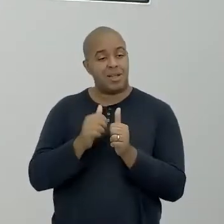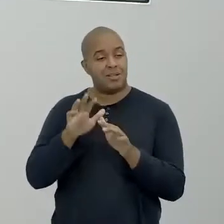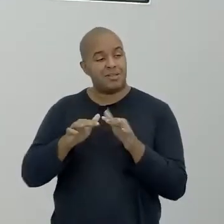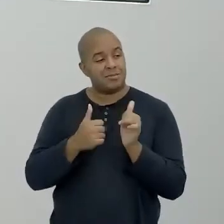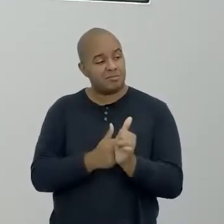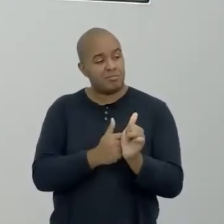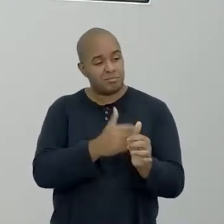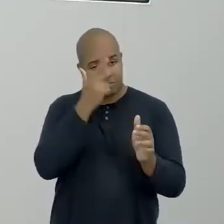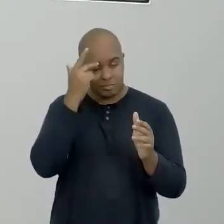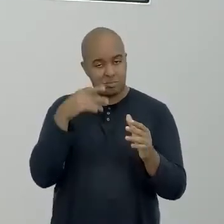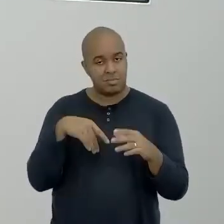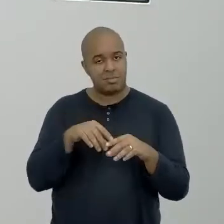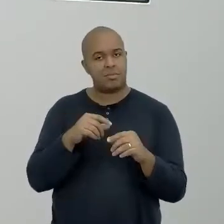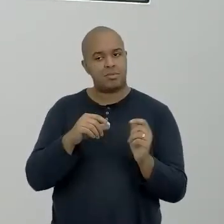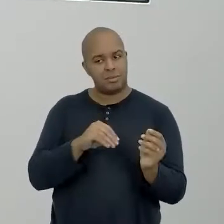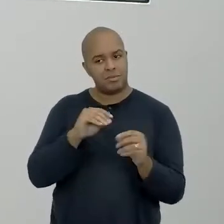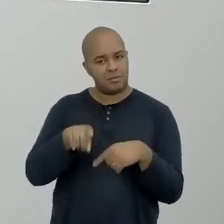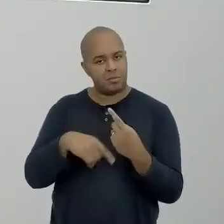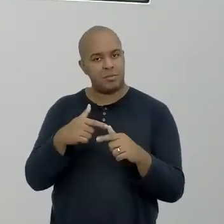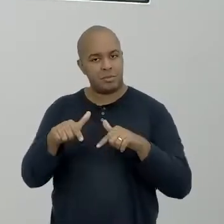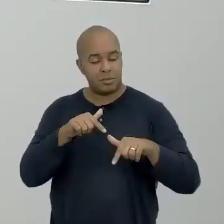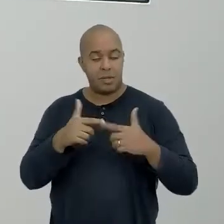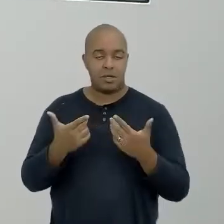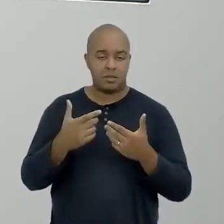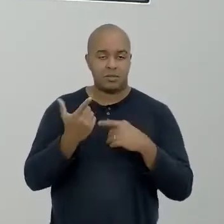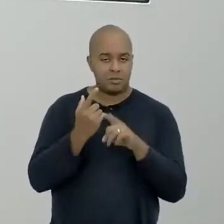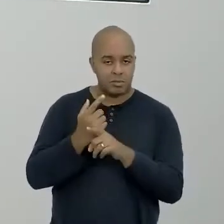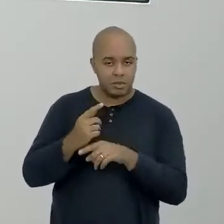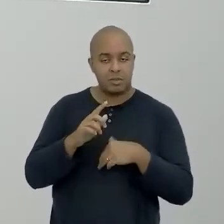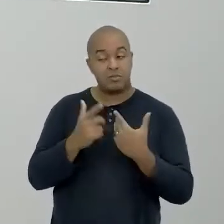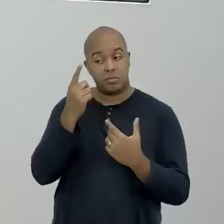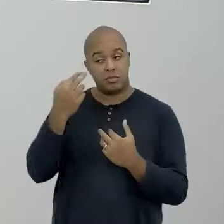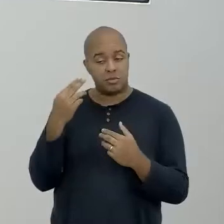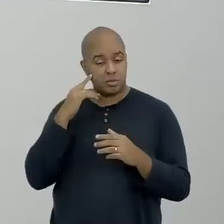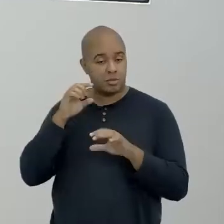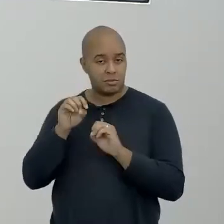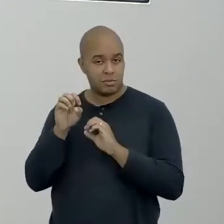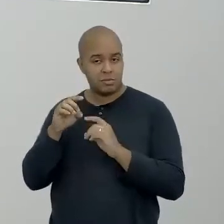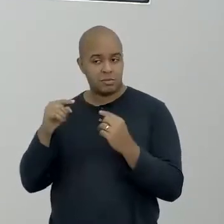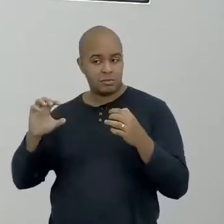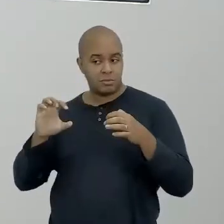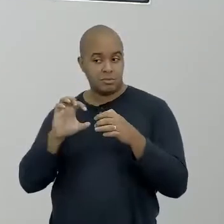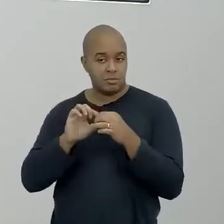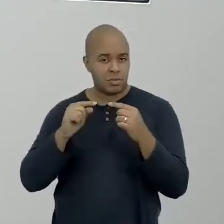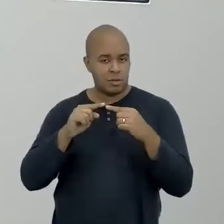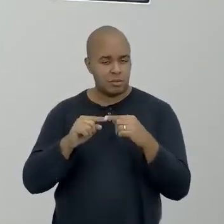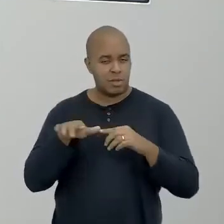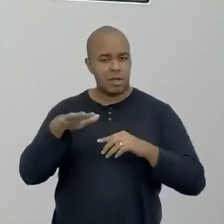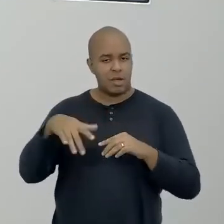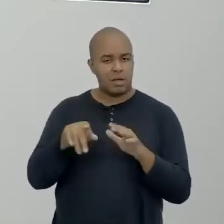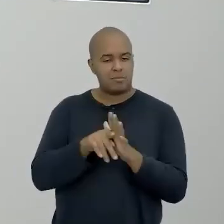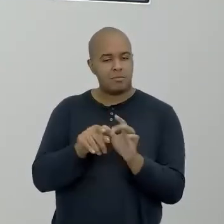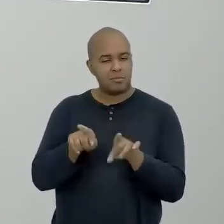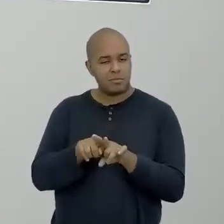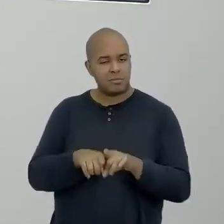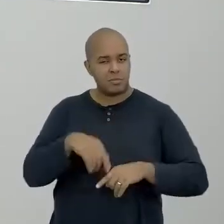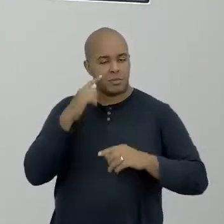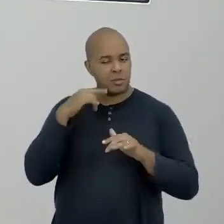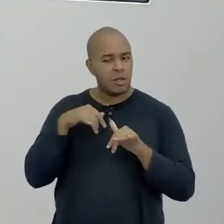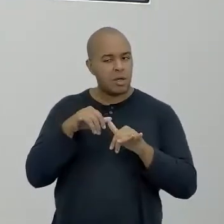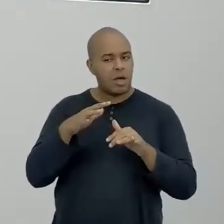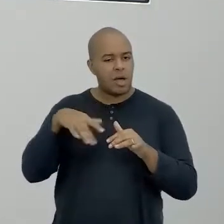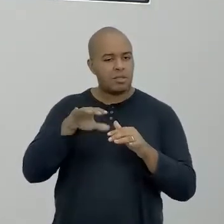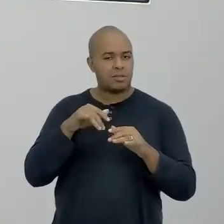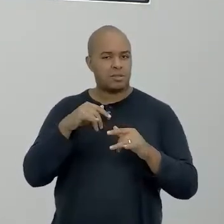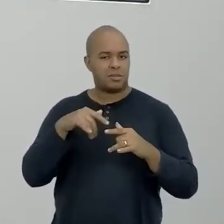as pessoas para o mercado de trabalho também. Então, uma coisa, né, a educação está ligada ao mercado